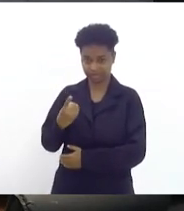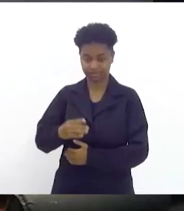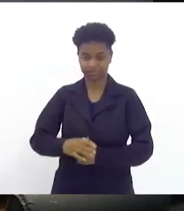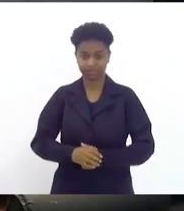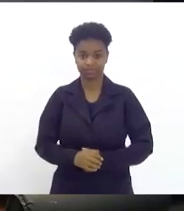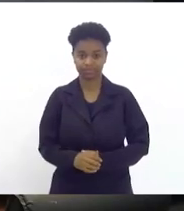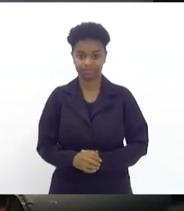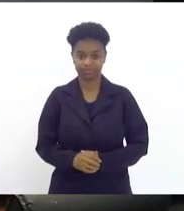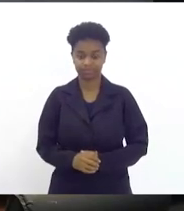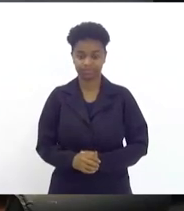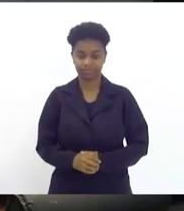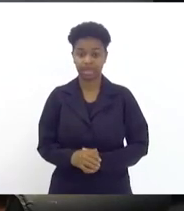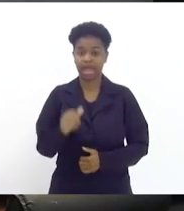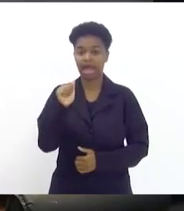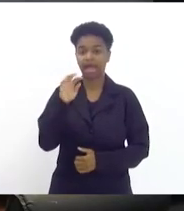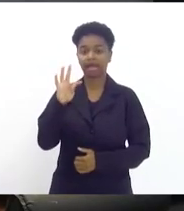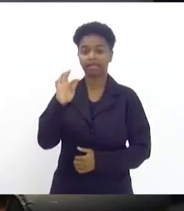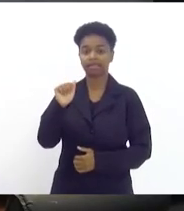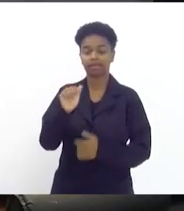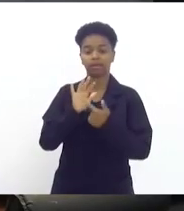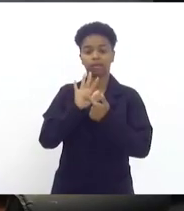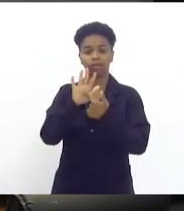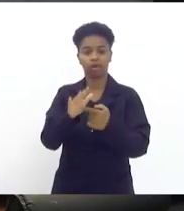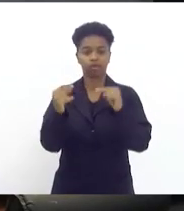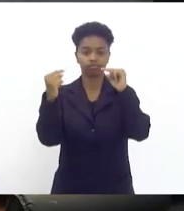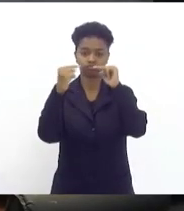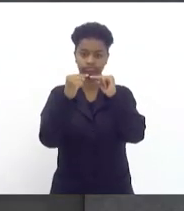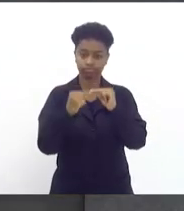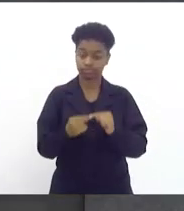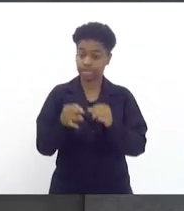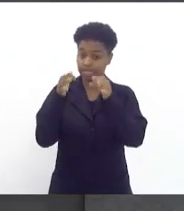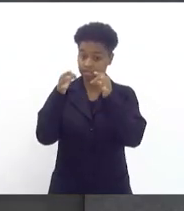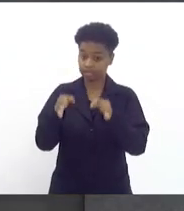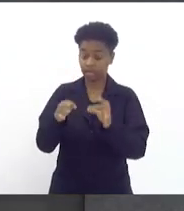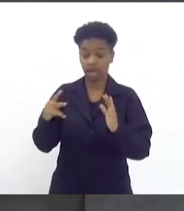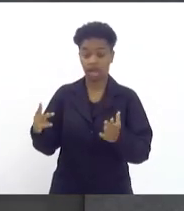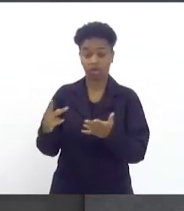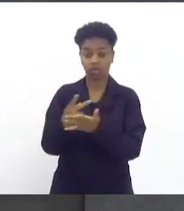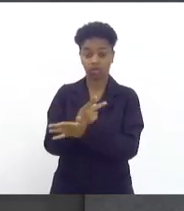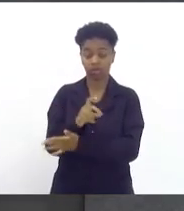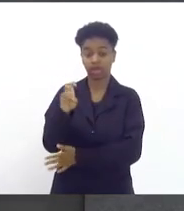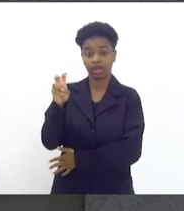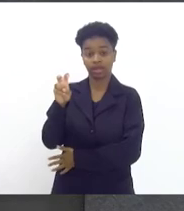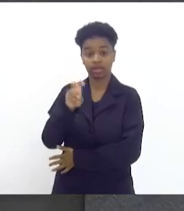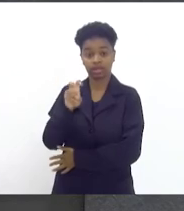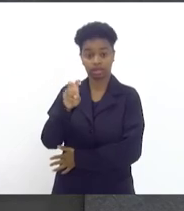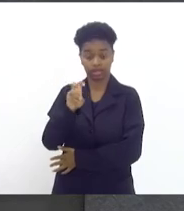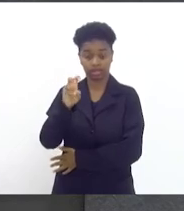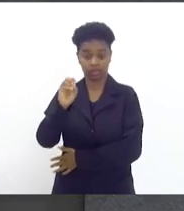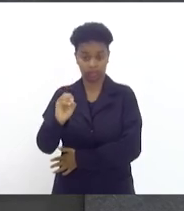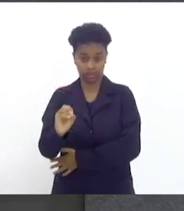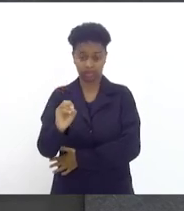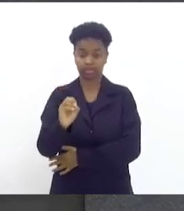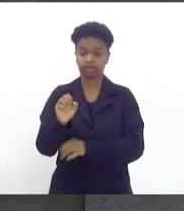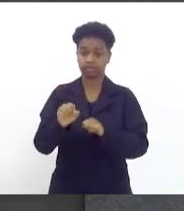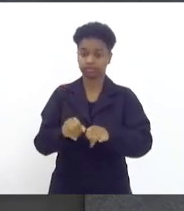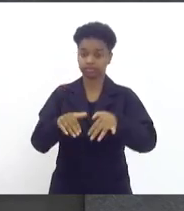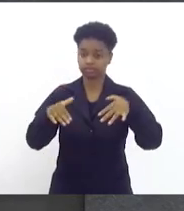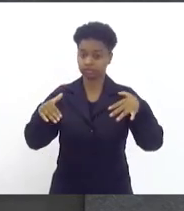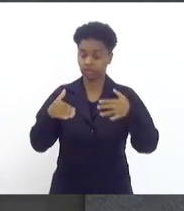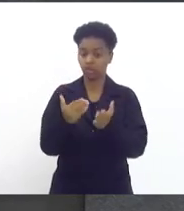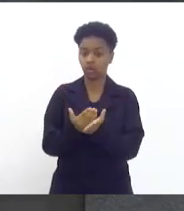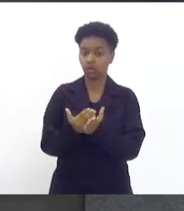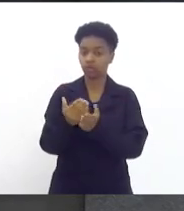a ata reflete com exatidão o ocorrido na quinquagésima ascensão ordinária que